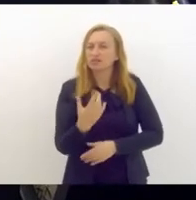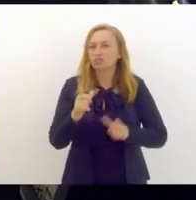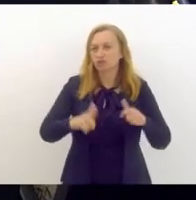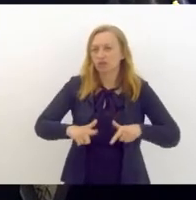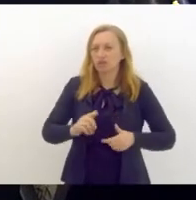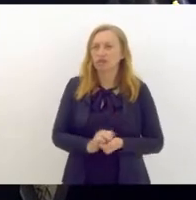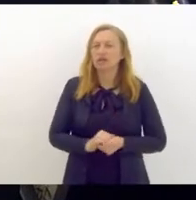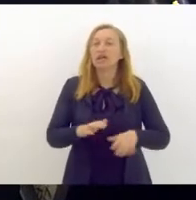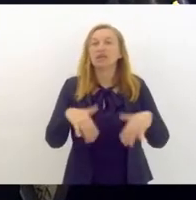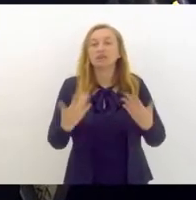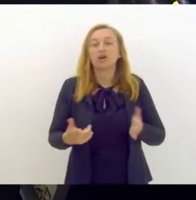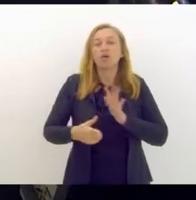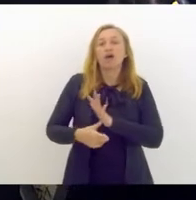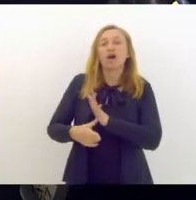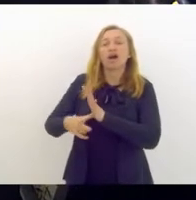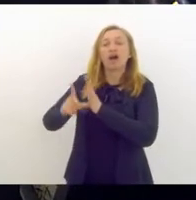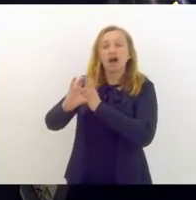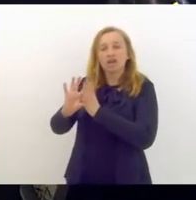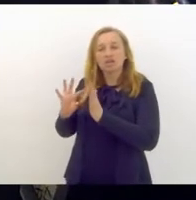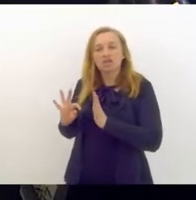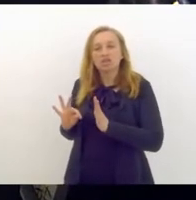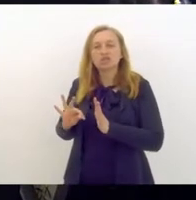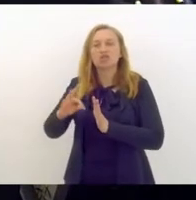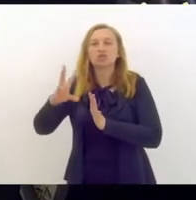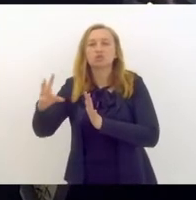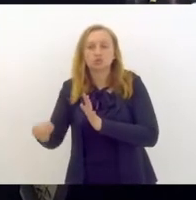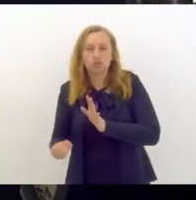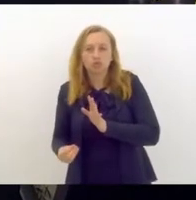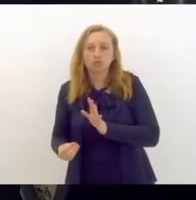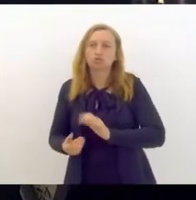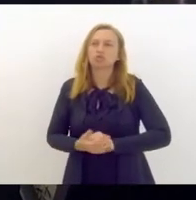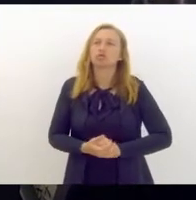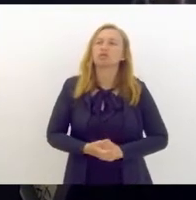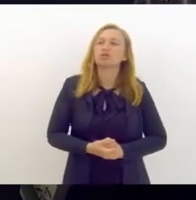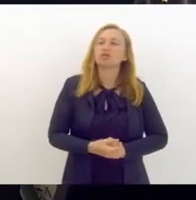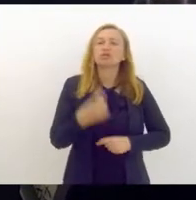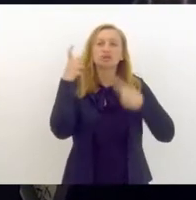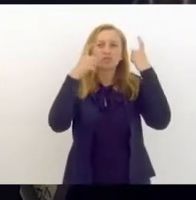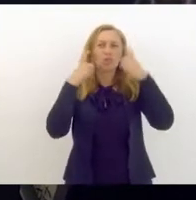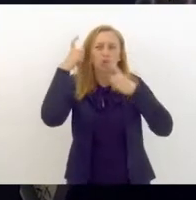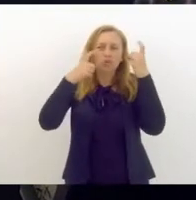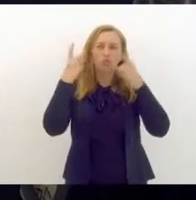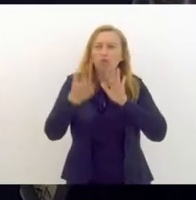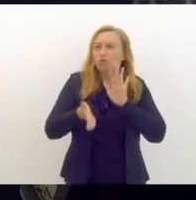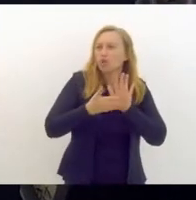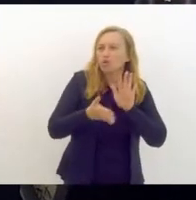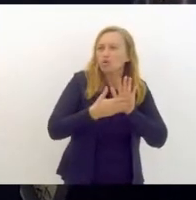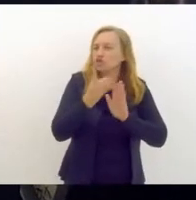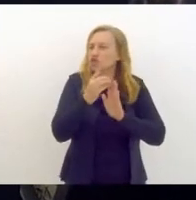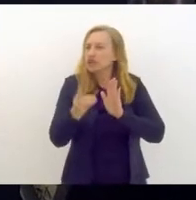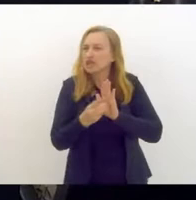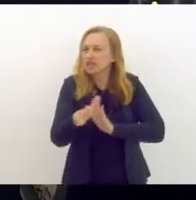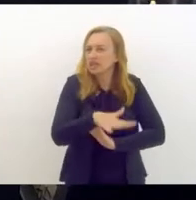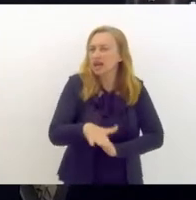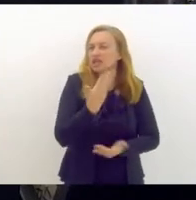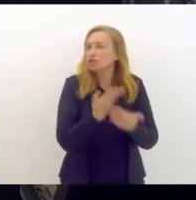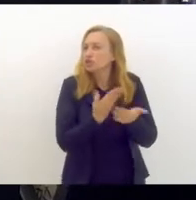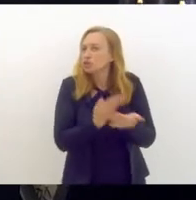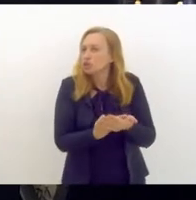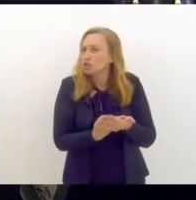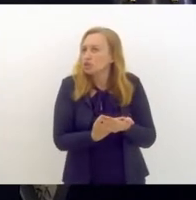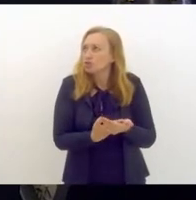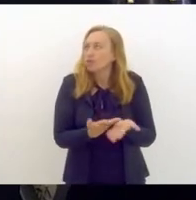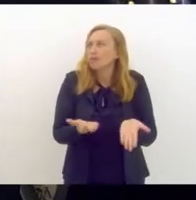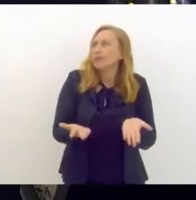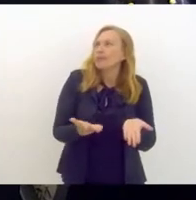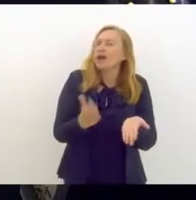Então, anterior ao decreto de criação do refúgio de Vida Silvestre, a gente se preocupou em propor um decreto de área de estudo. Isso ficou